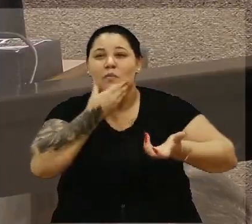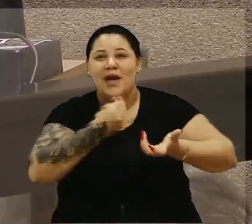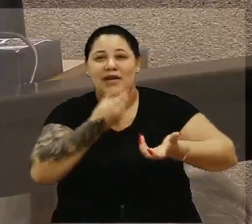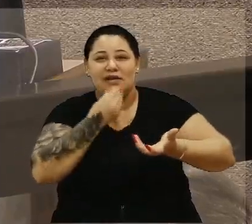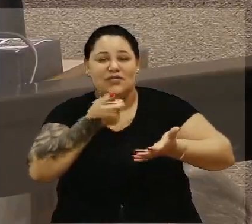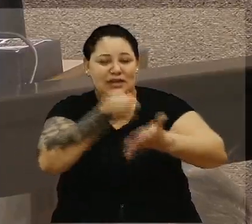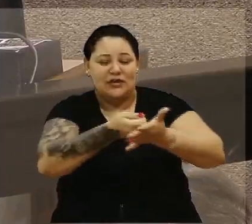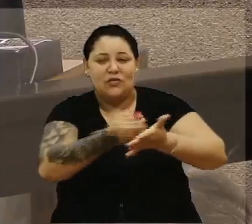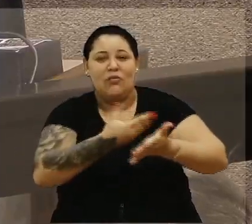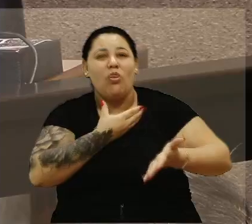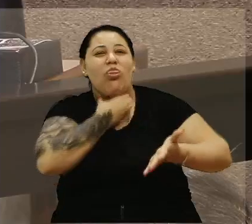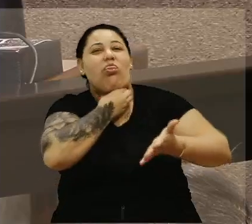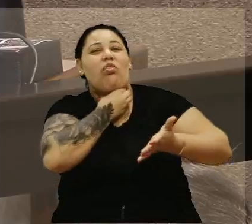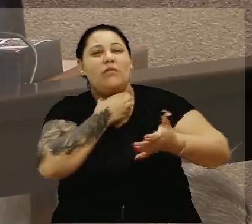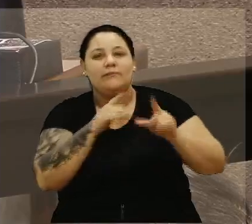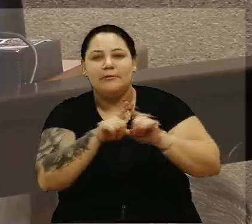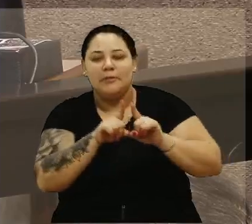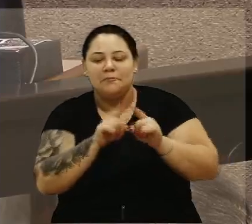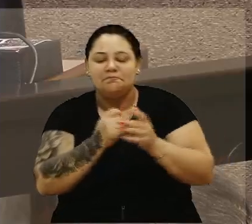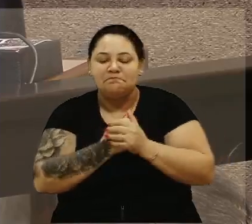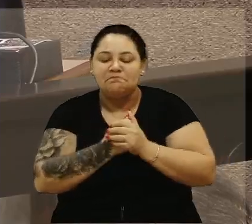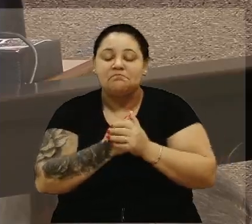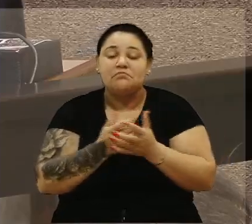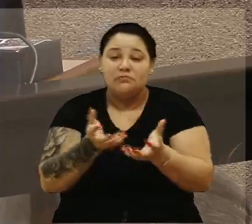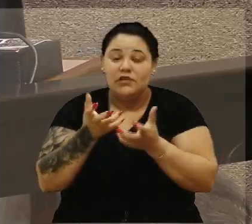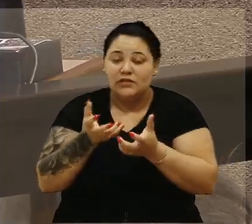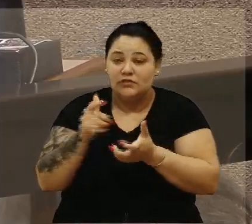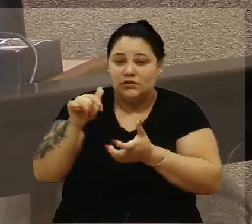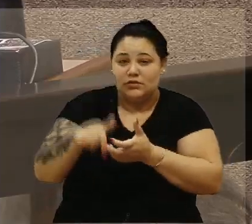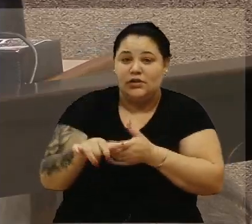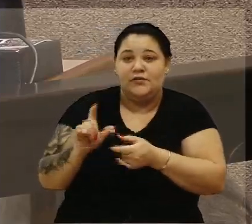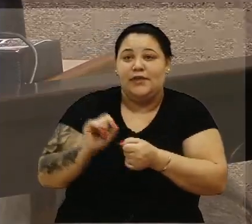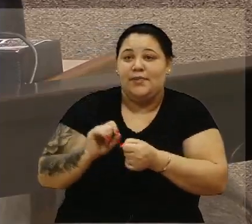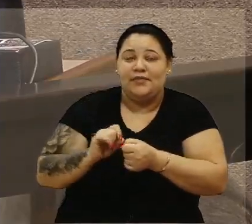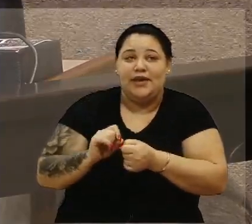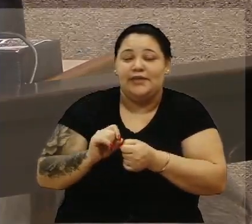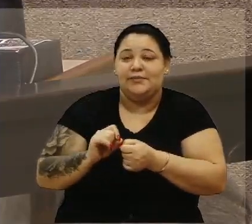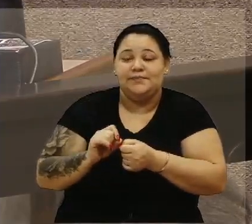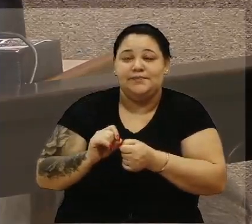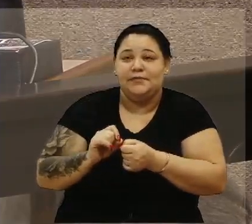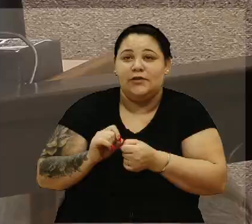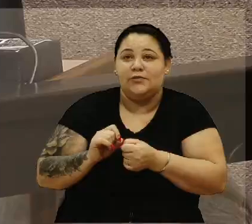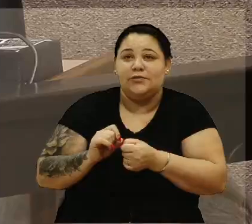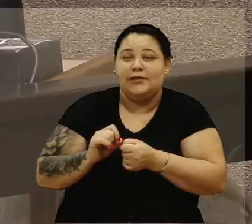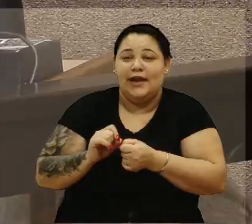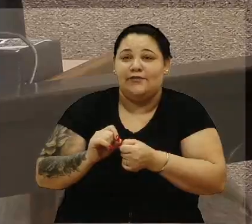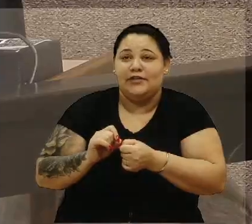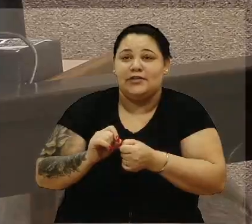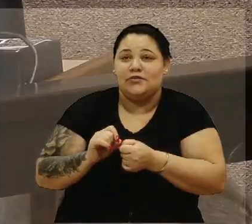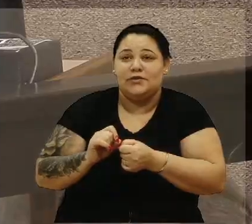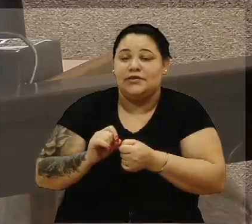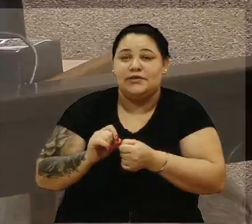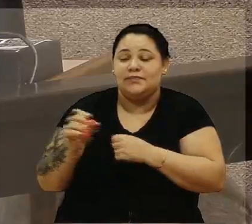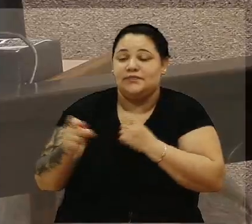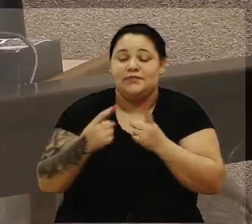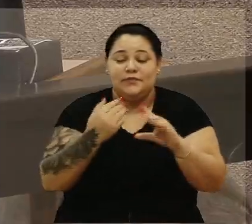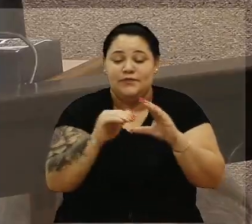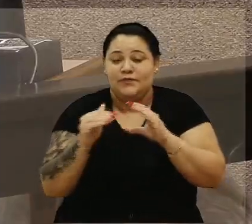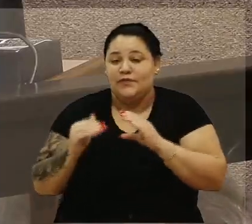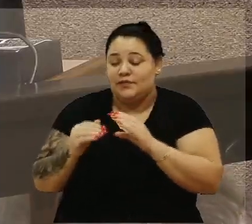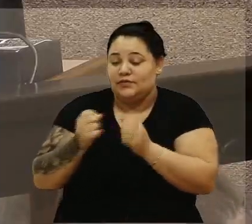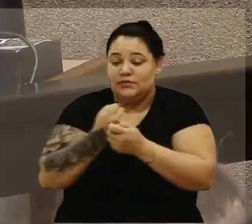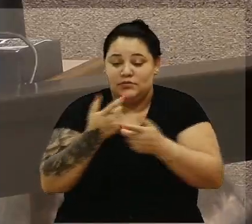também da residência. E aqui eu quero fazer, já de imediato, além de falar dos encaminhamentos do que a gente